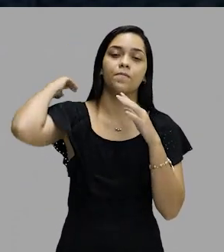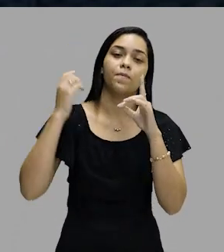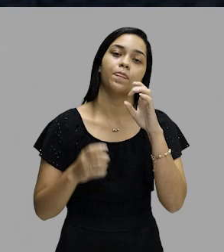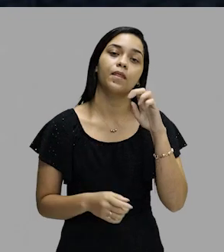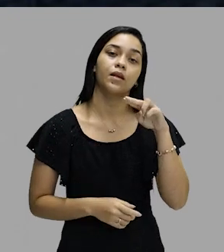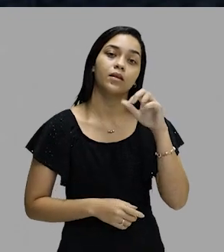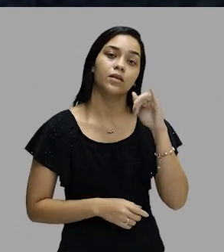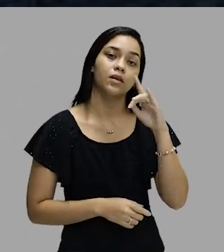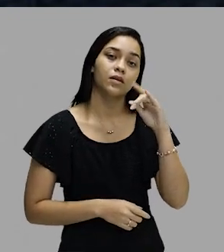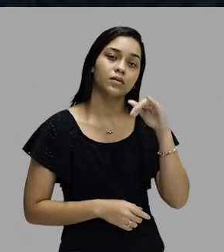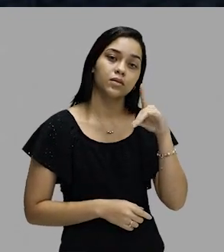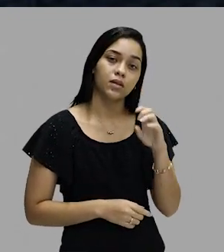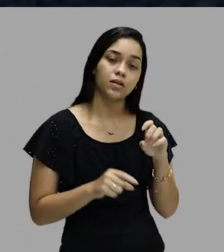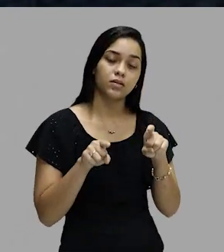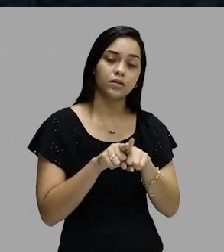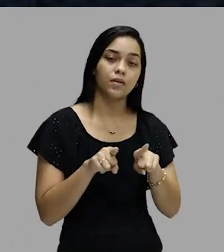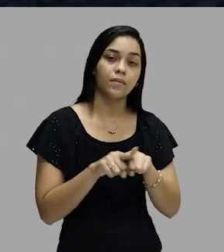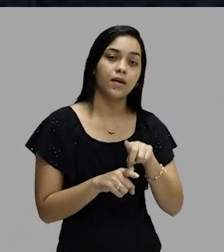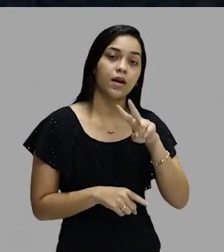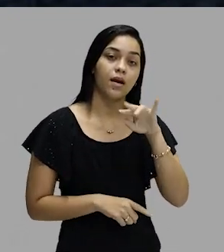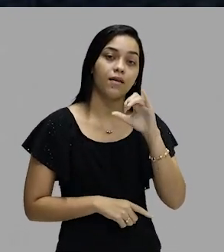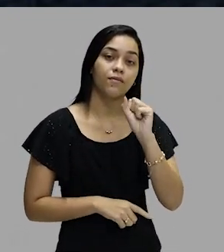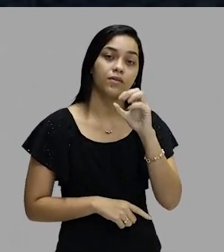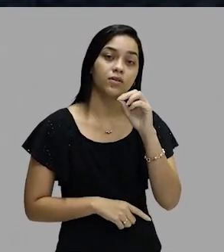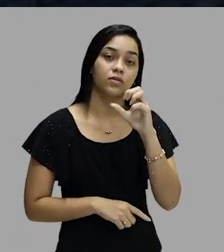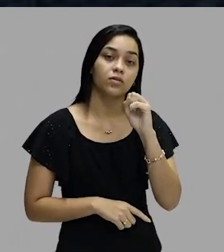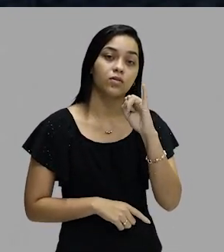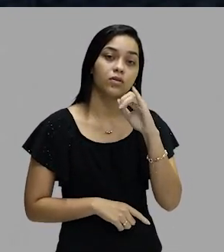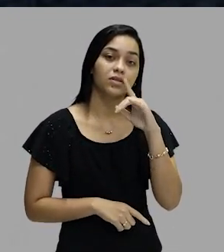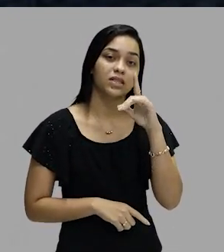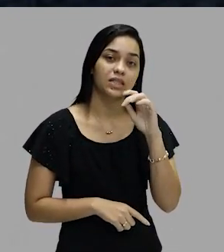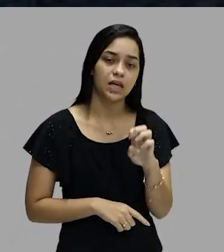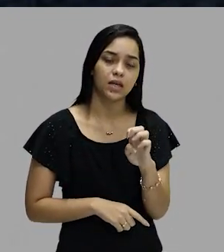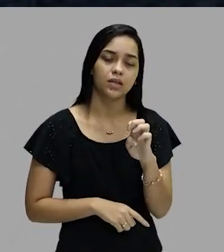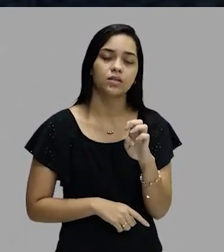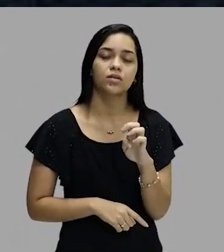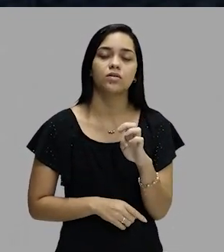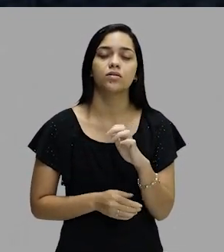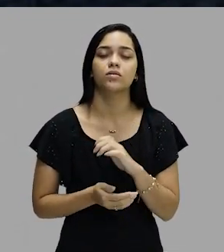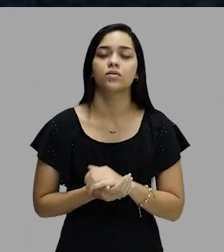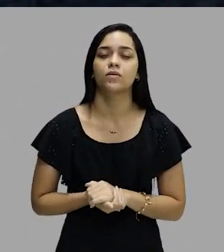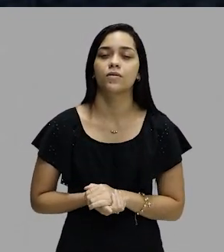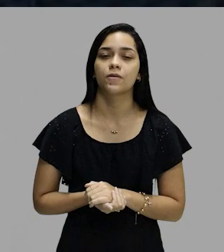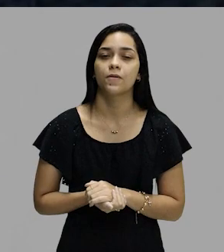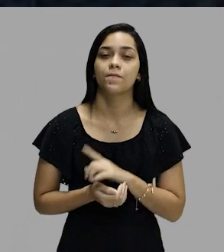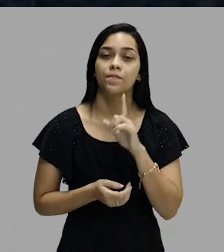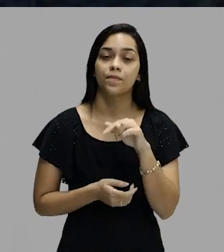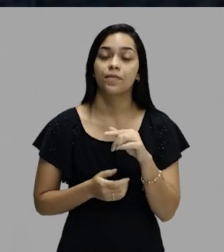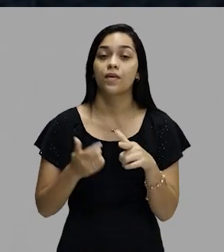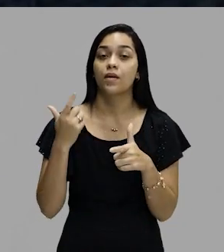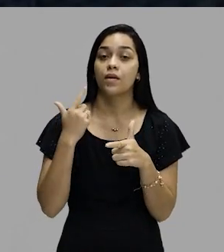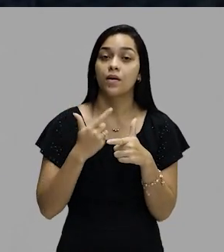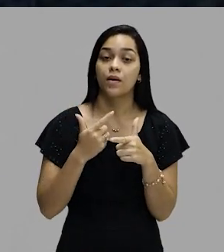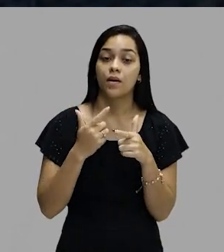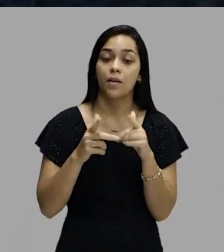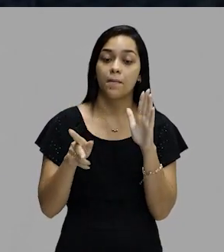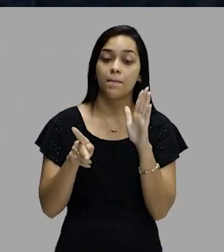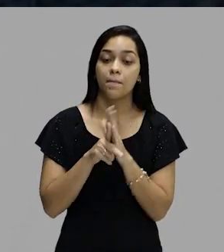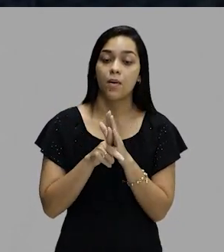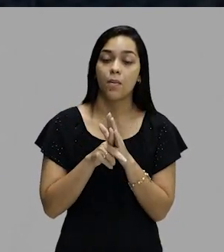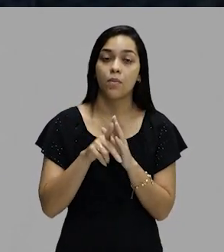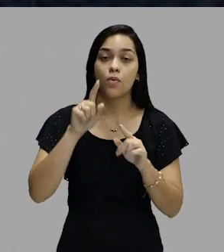sua viscosidade. Porque a densidade e a viscosidade, certo? Eles são propriedades de um